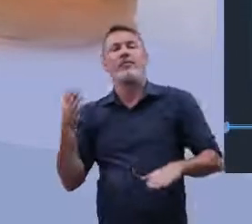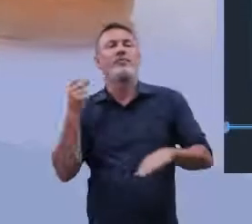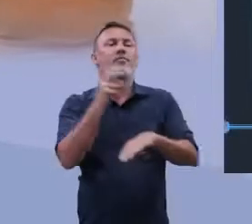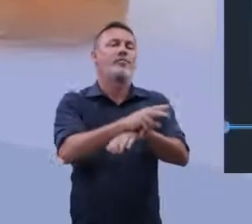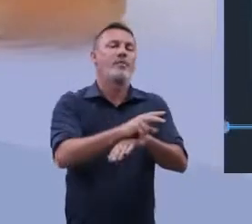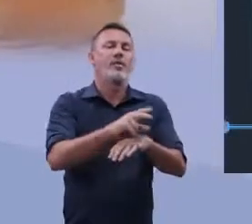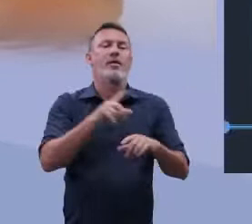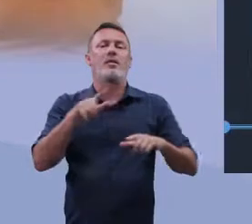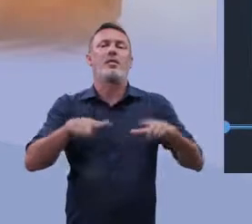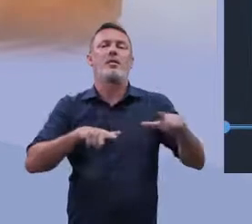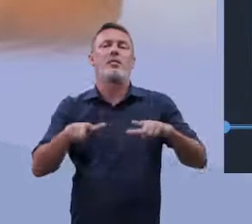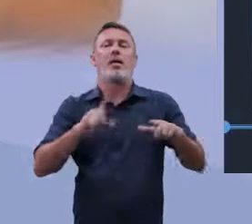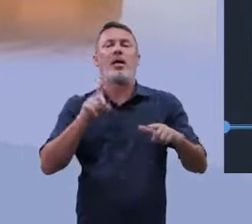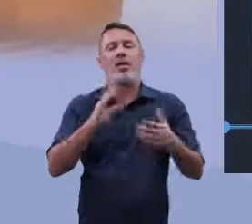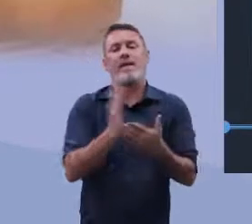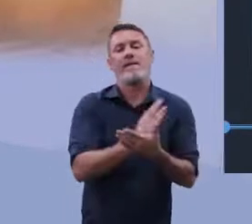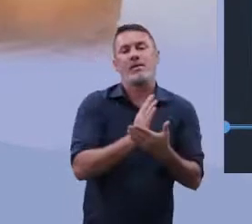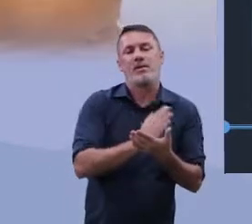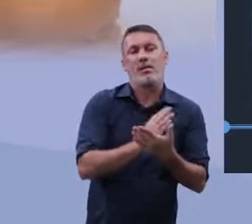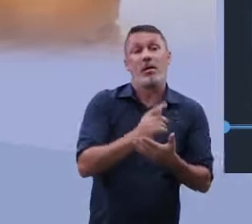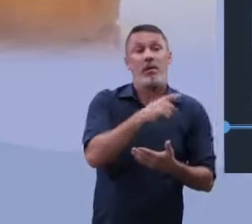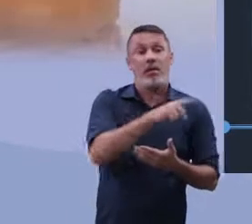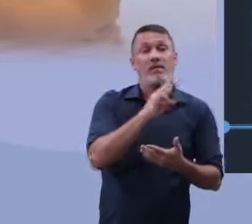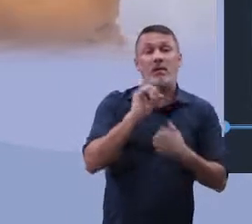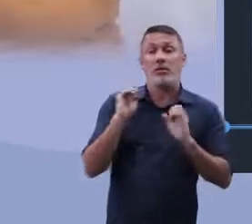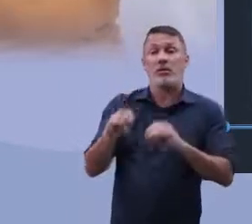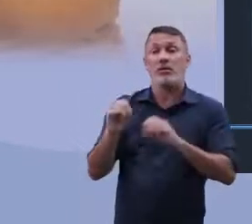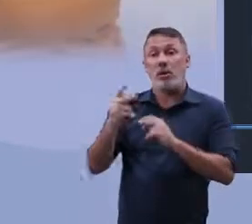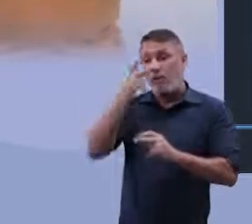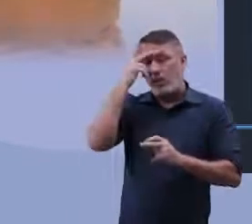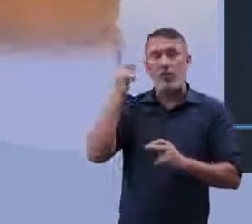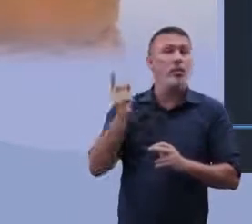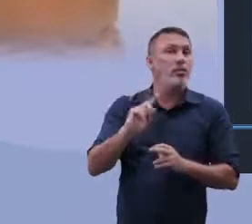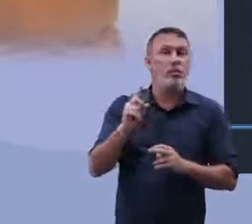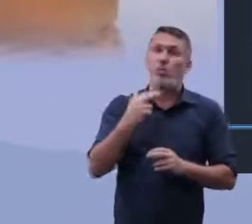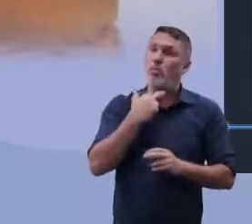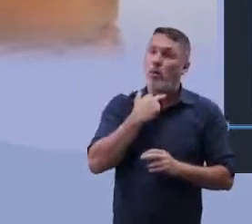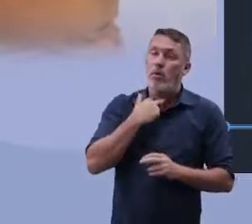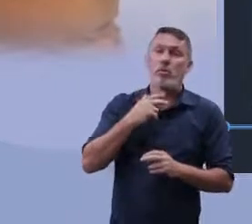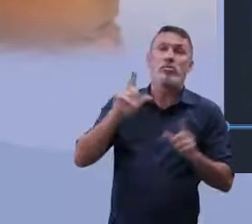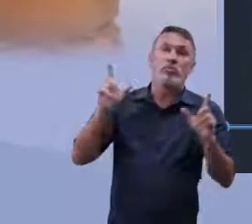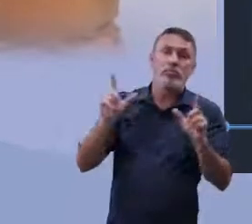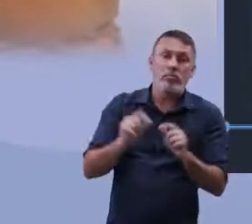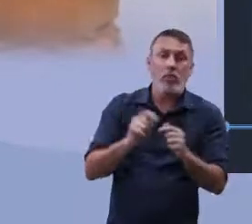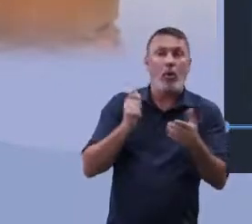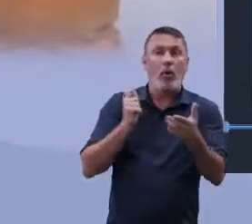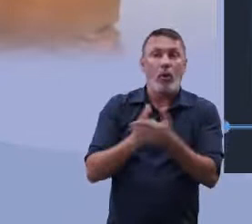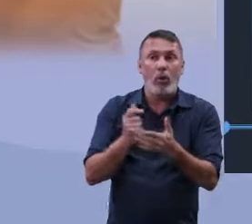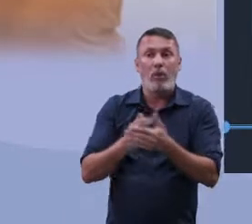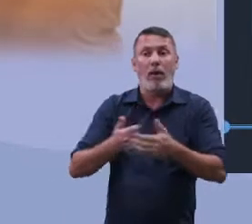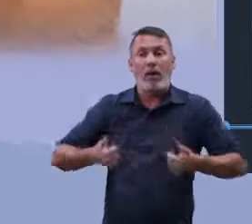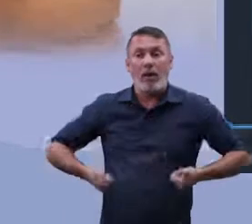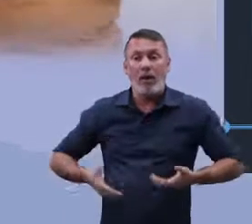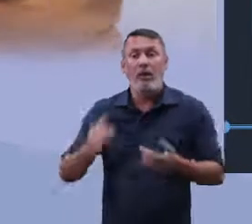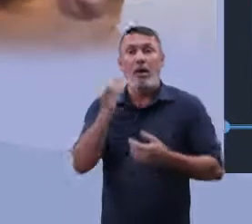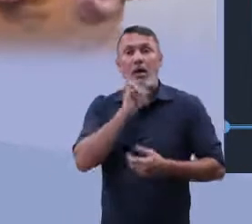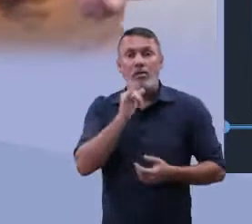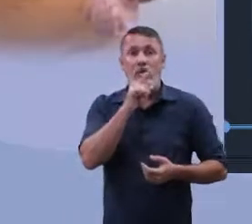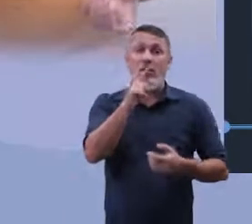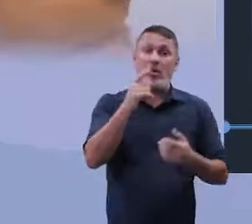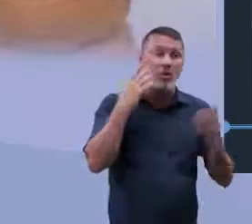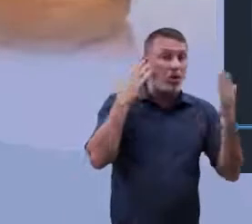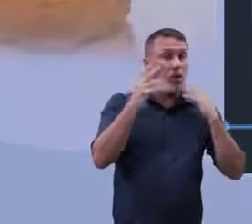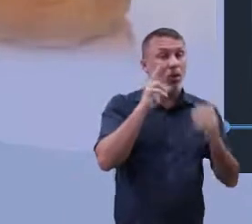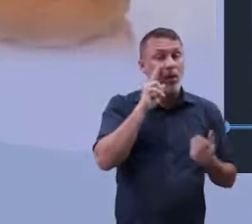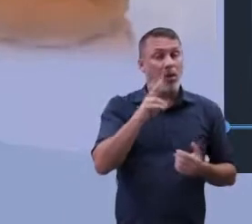numa revista, né? Ela vai trabalhar como colunista ali e ela vai ensinar as pessoas a não ser consumista, ela vai ensinar as pessoas a controlar o gasto.